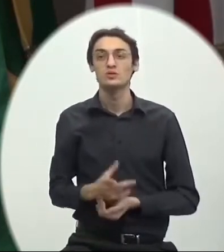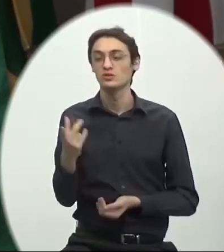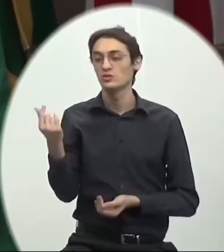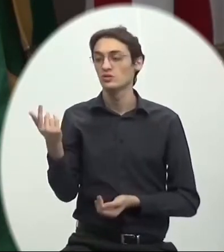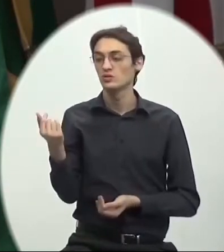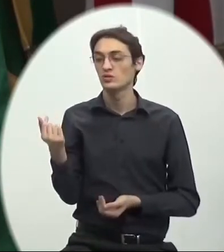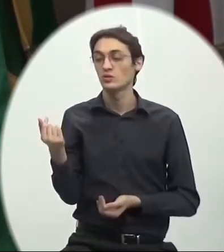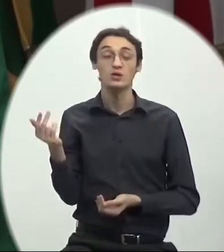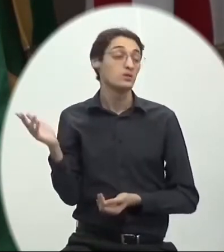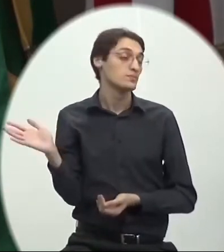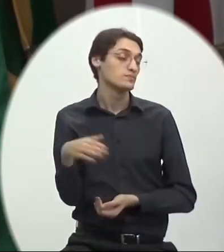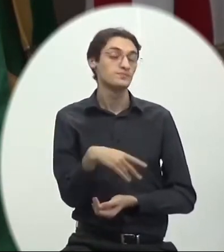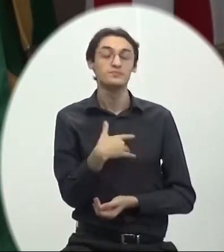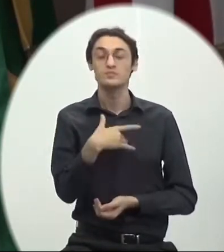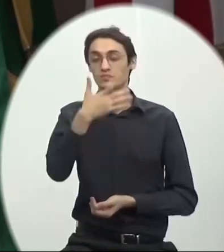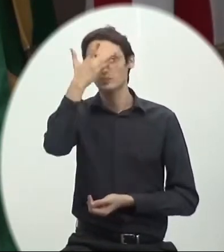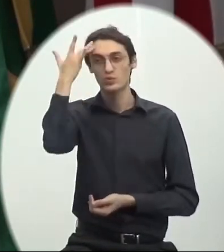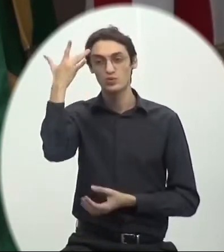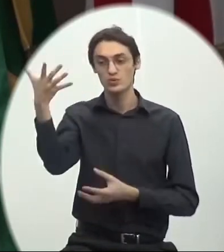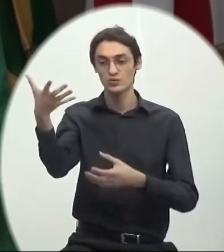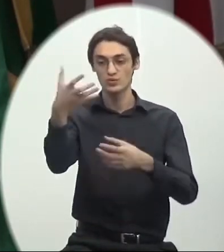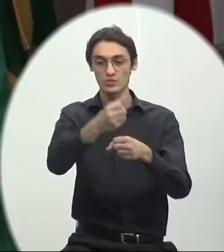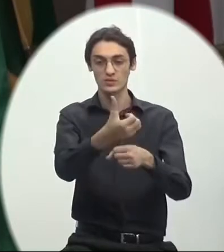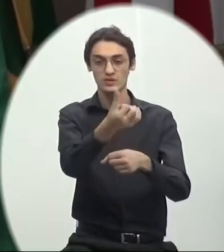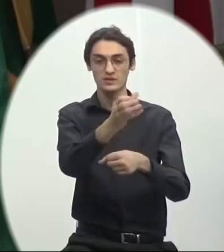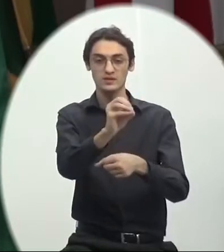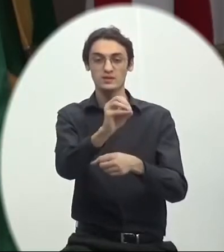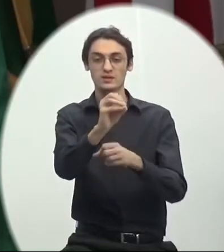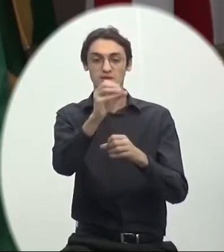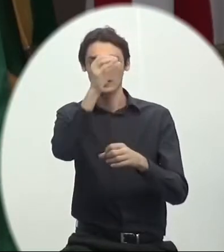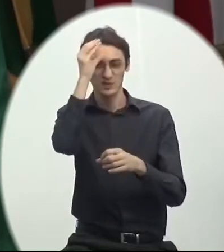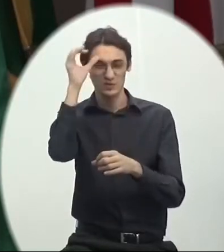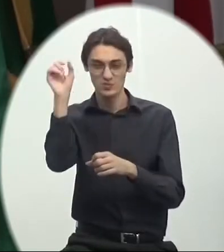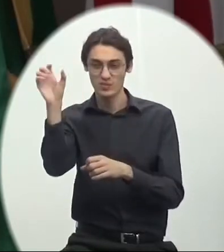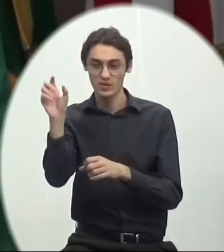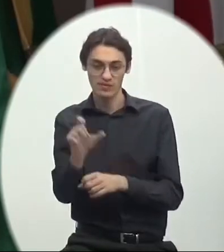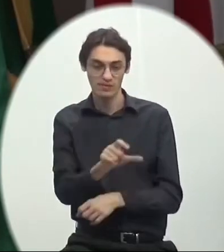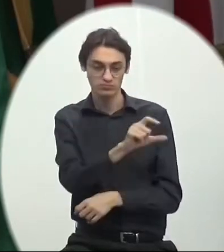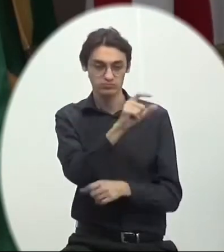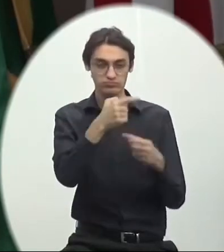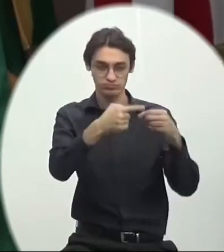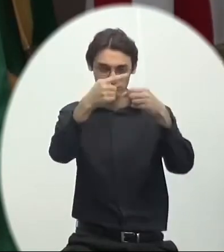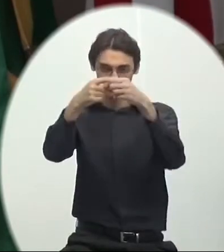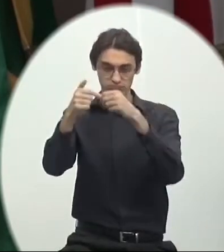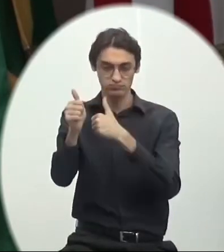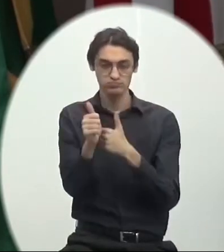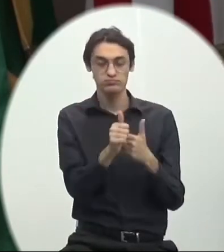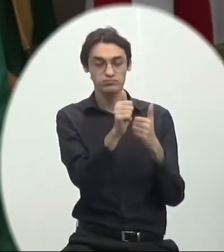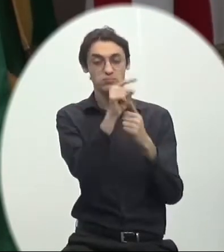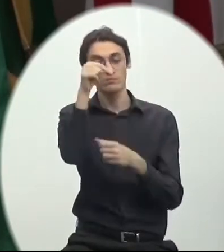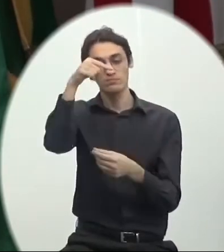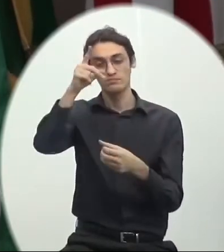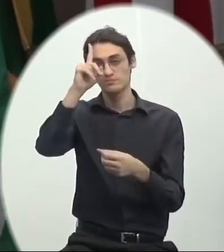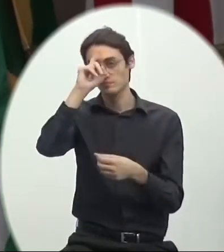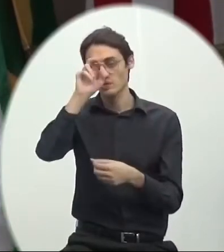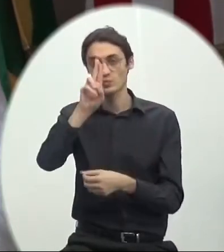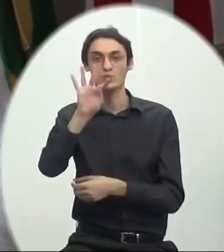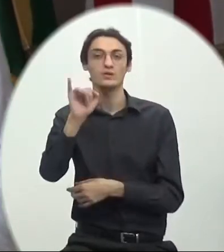60 pessoas entre Criciúma e região nas UTIs aqui, né?